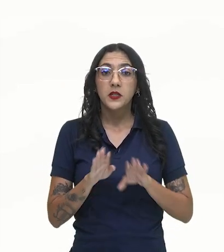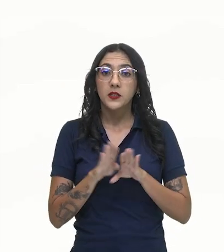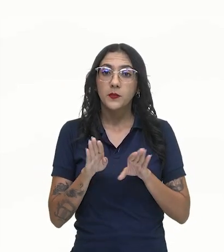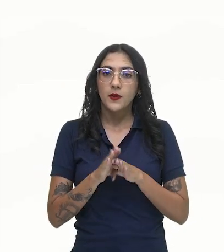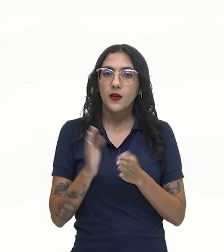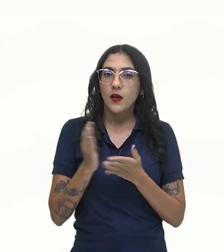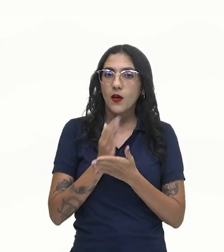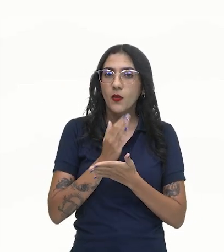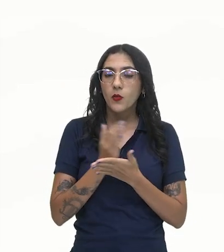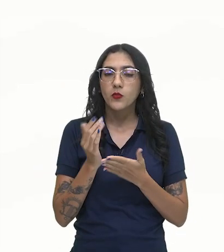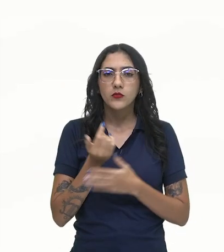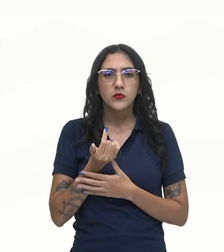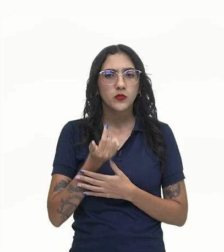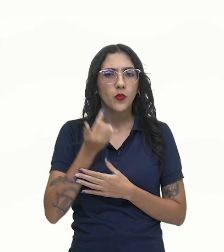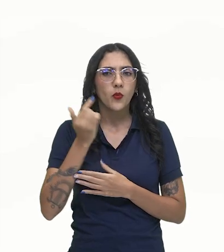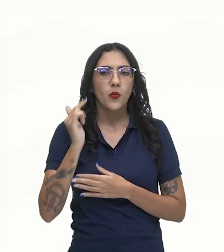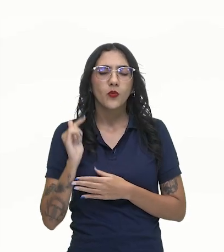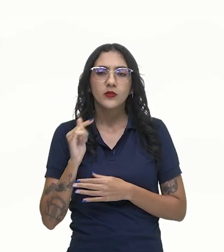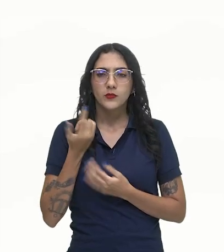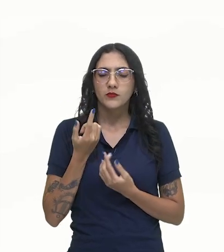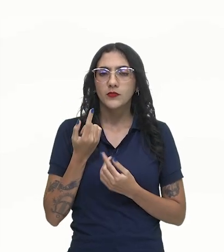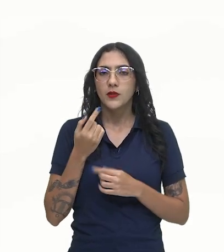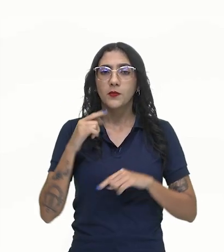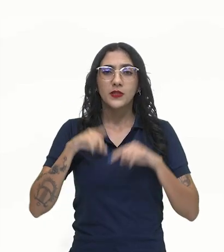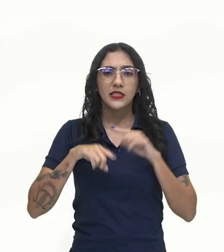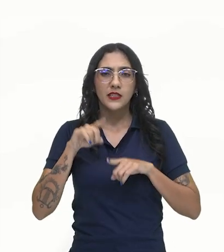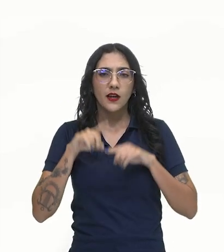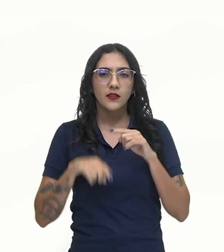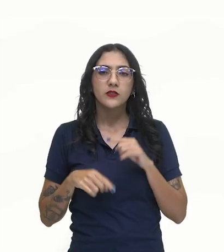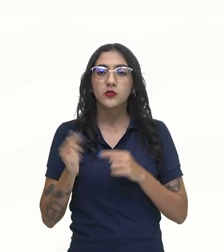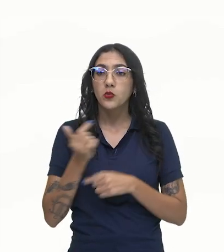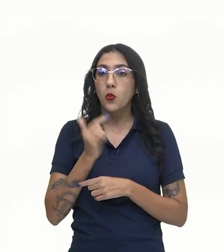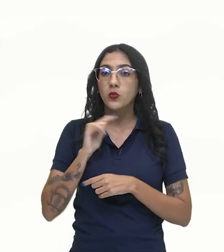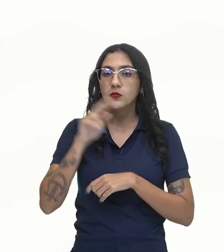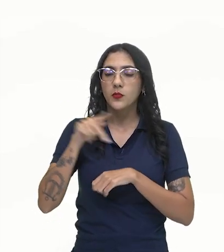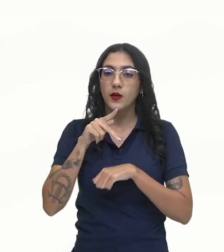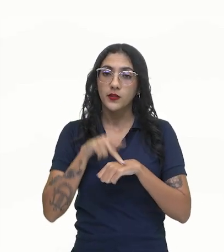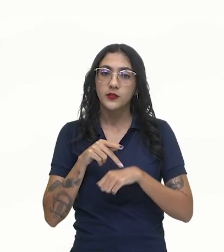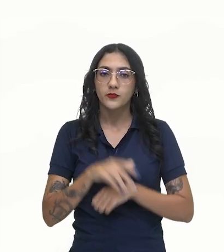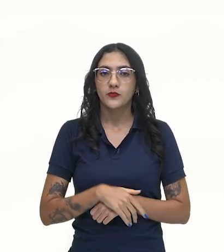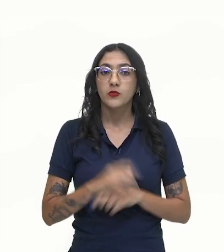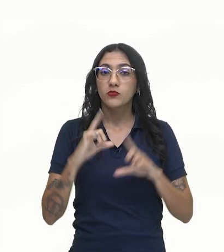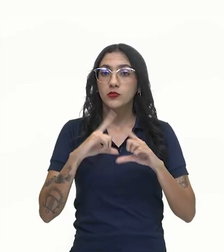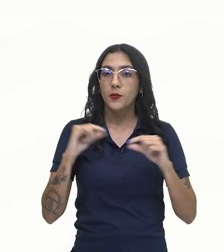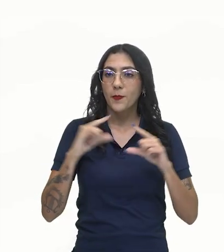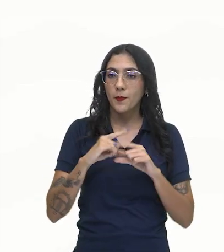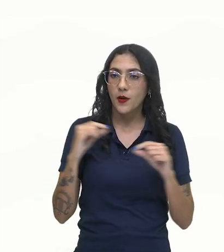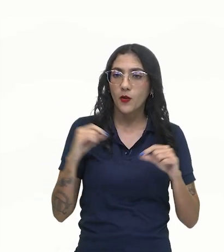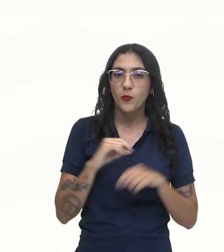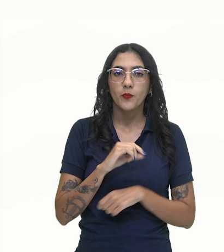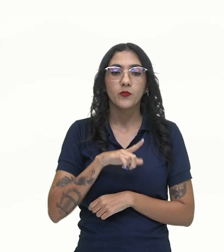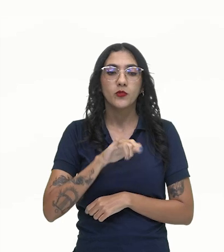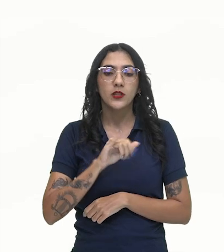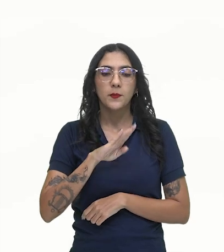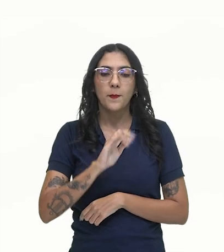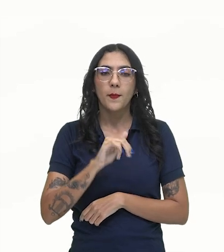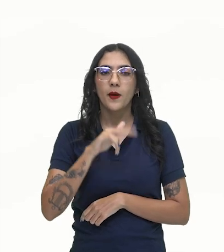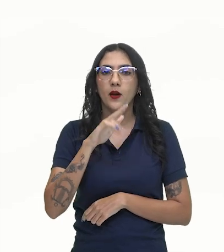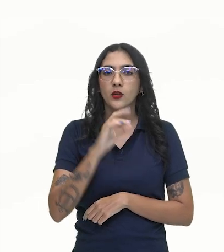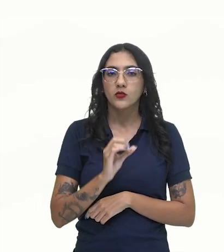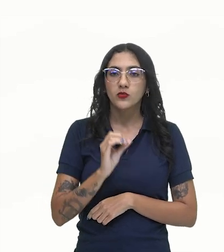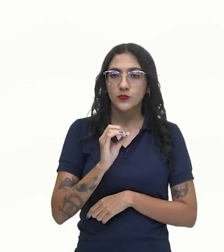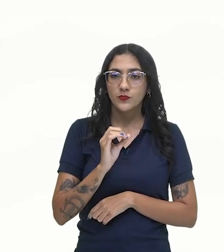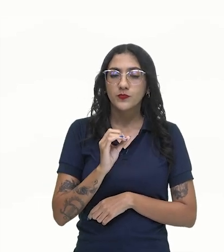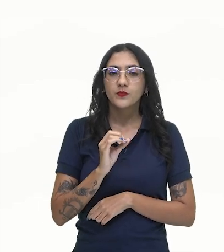alguns components. E esses components foram trazidos de onde? Do Japão, do Líbano, né,